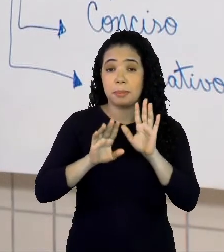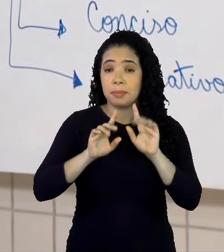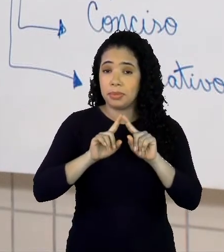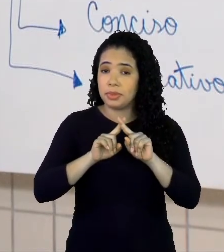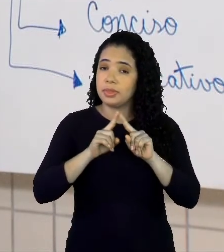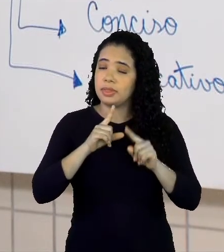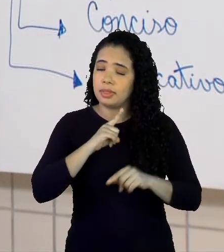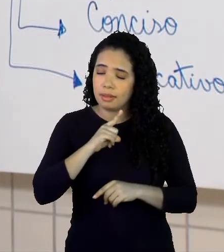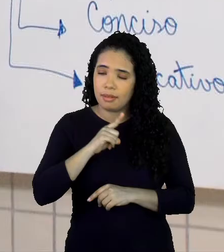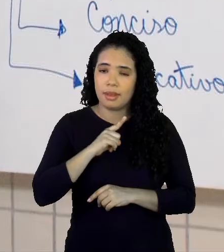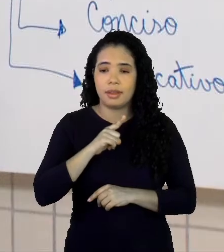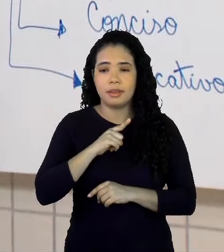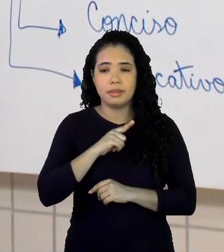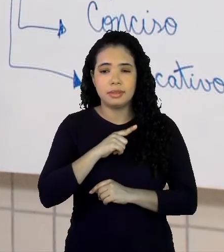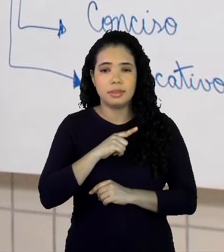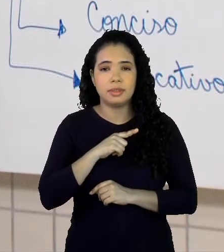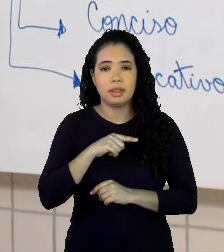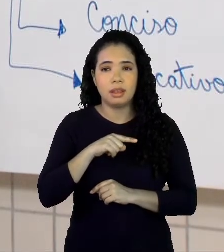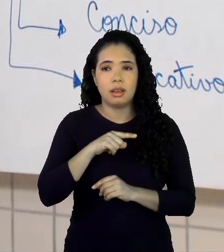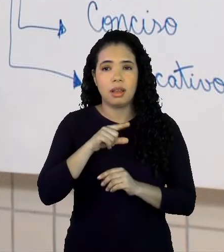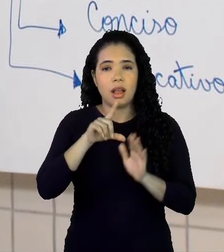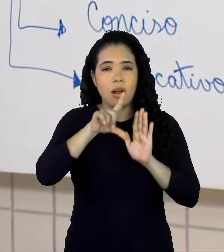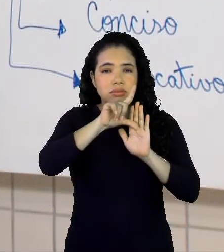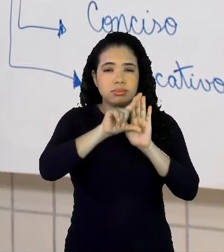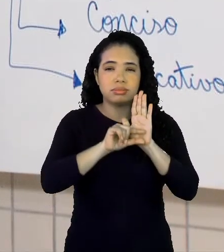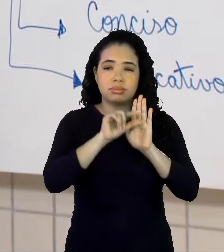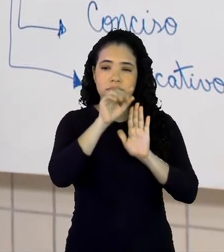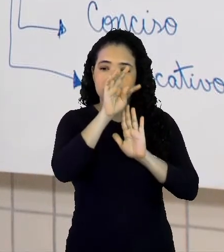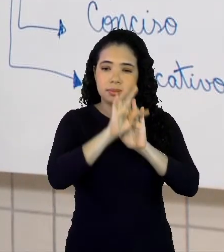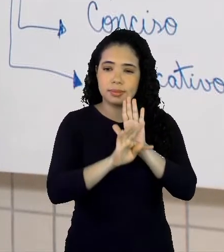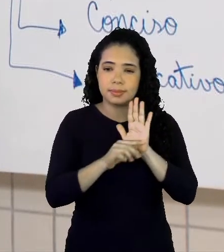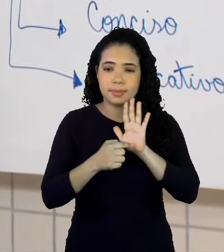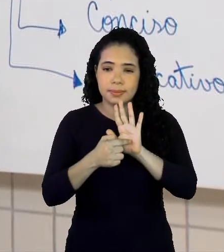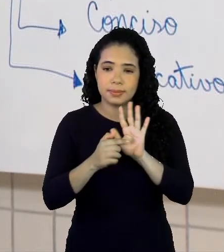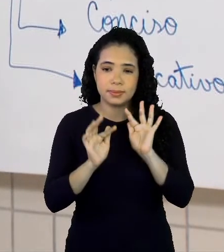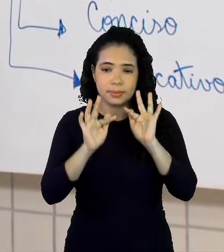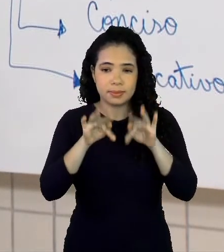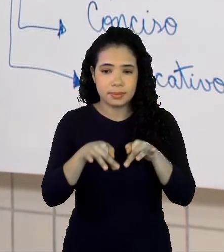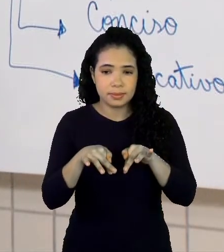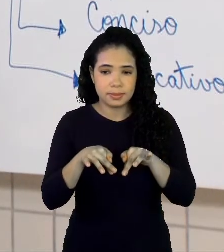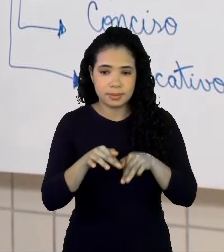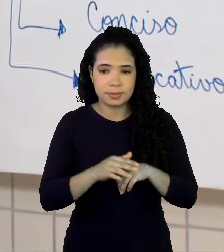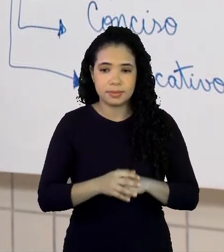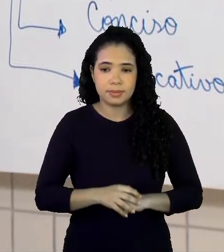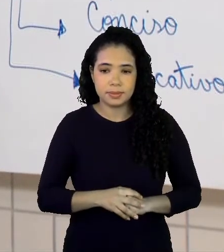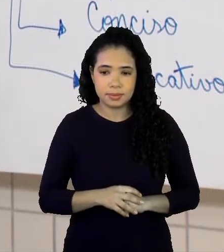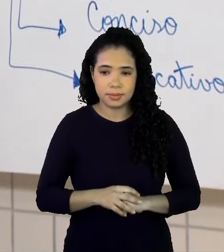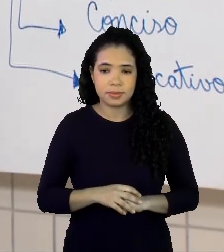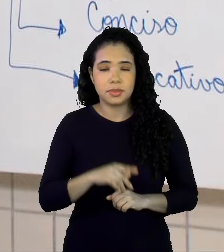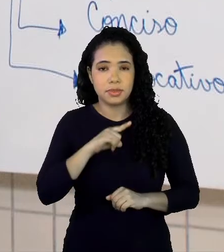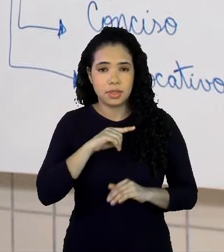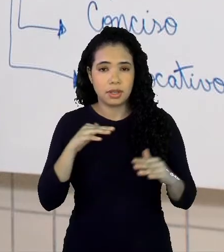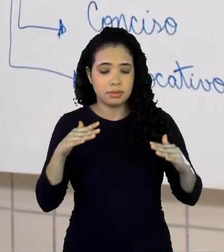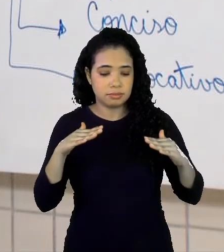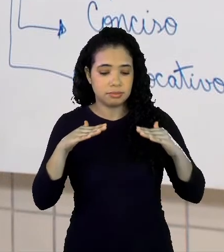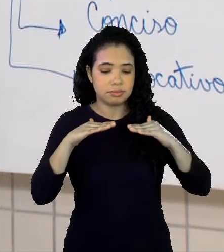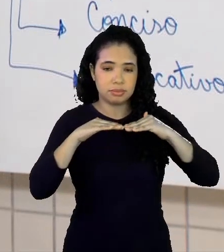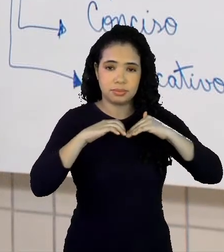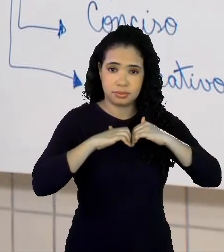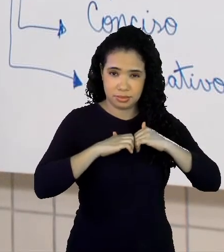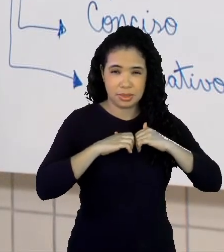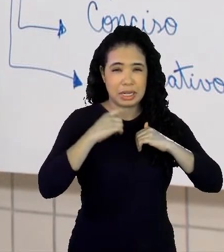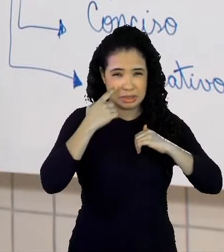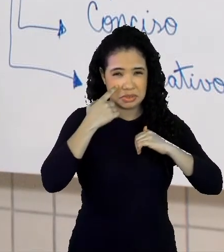que só apresenta ali o final, o desfecho, igual o que nós vimos aí do atropelamento lá, né? A gente pode ter mini conto